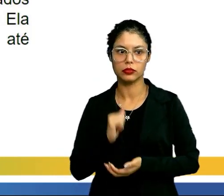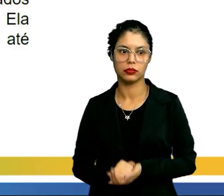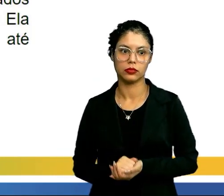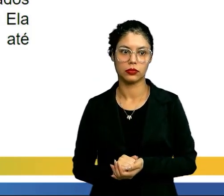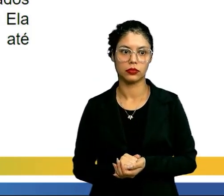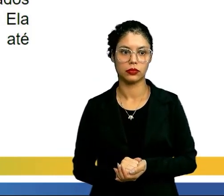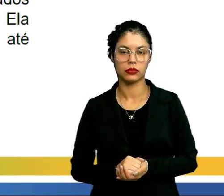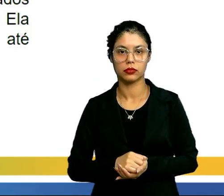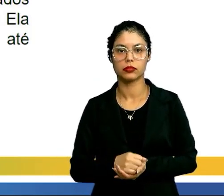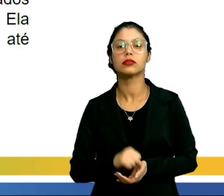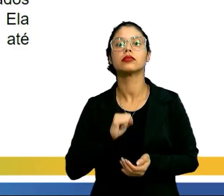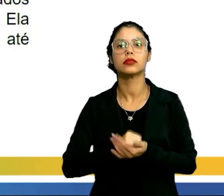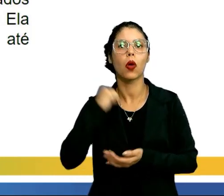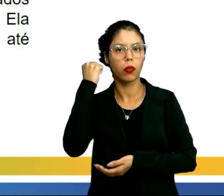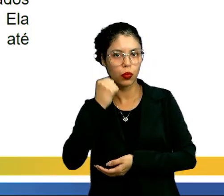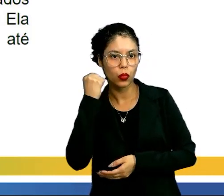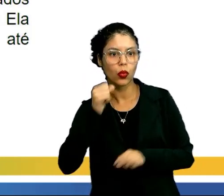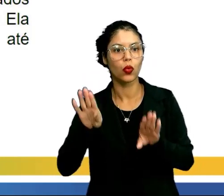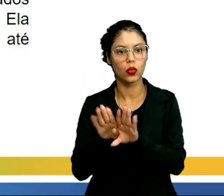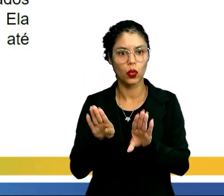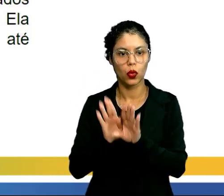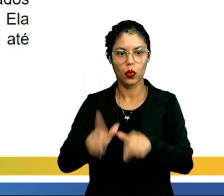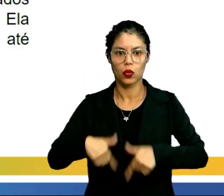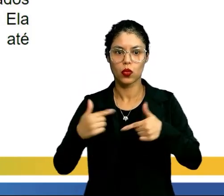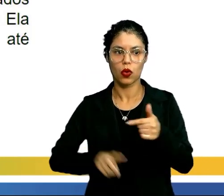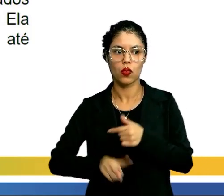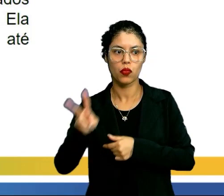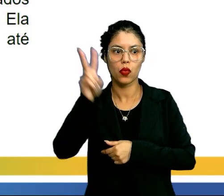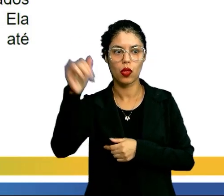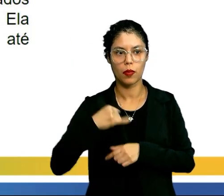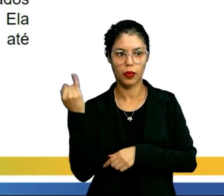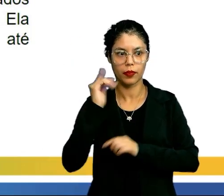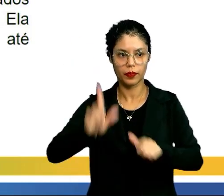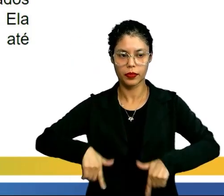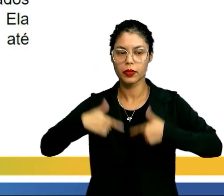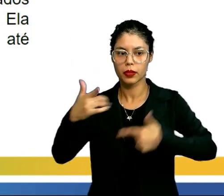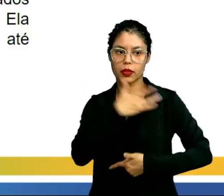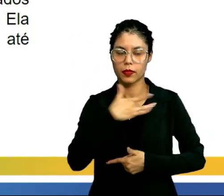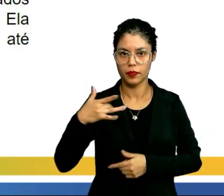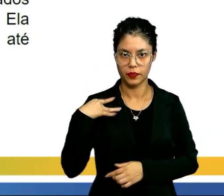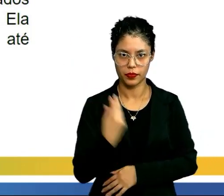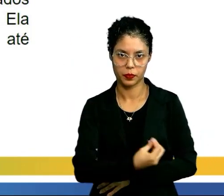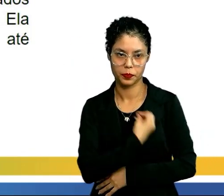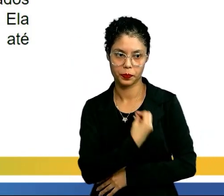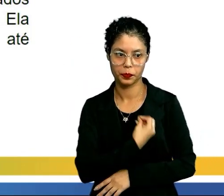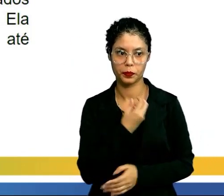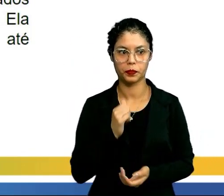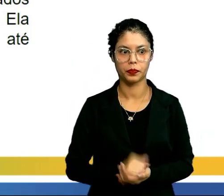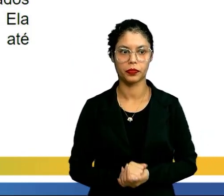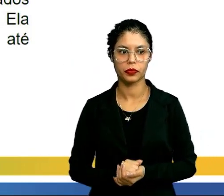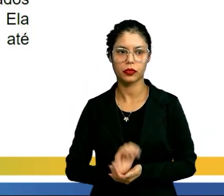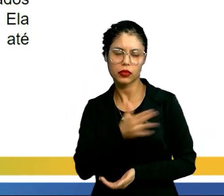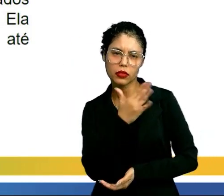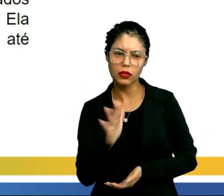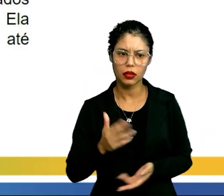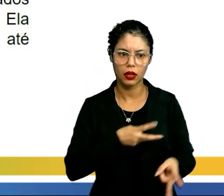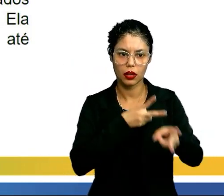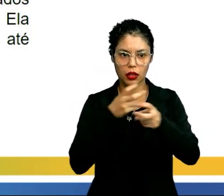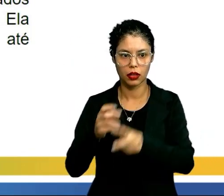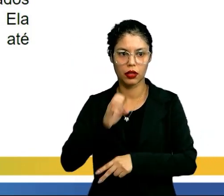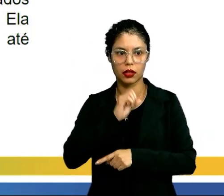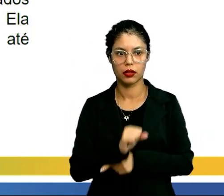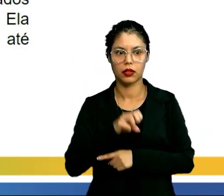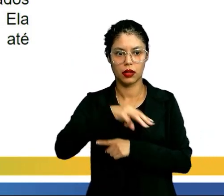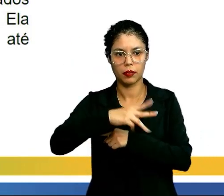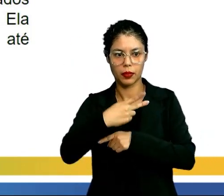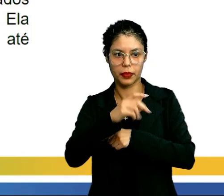o Senado reafirmou um valor fundamental, a defesa da saúde e da vida. Em pelo menos um